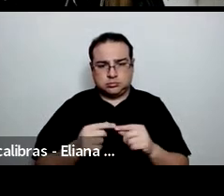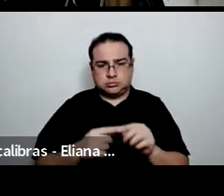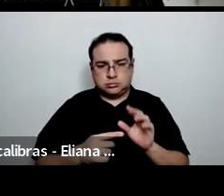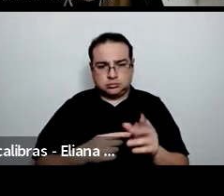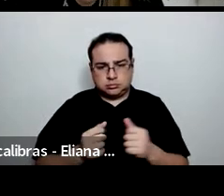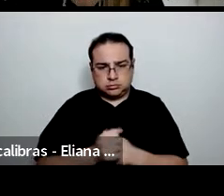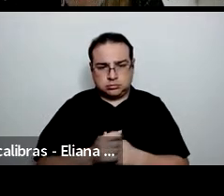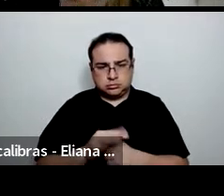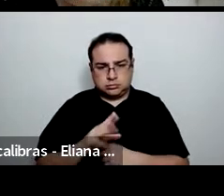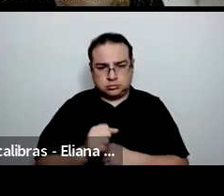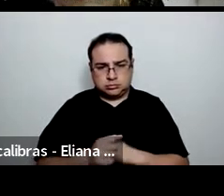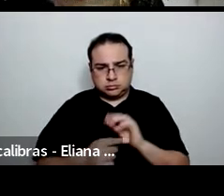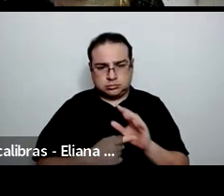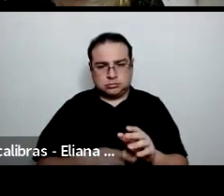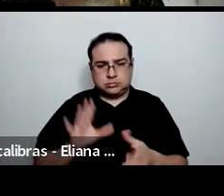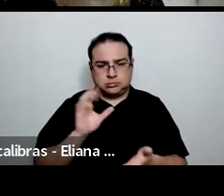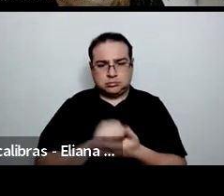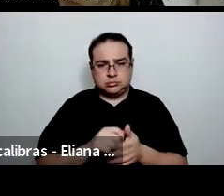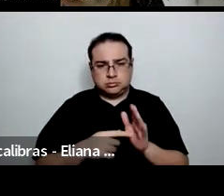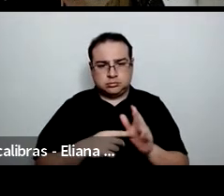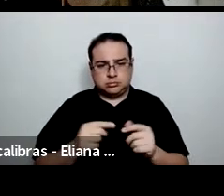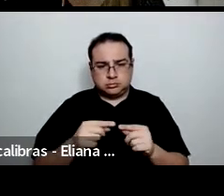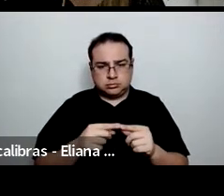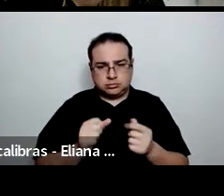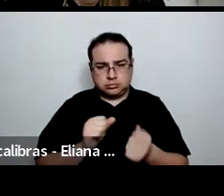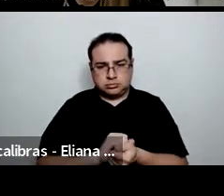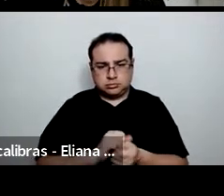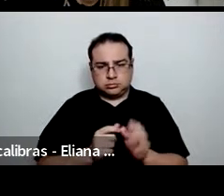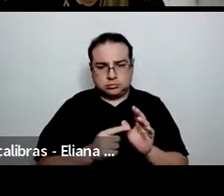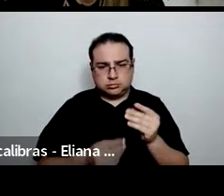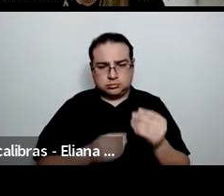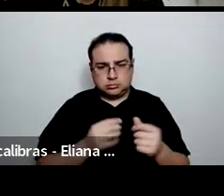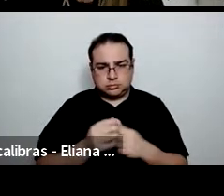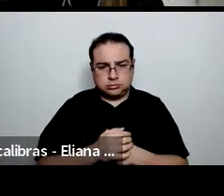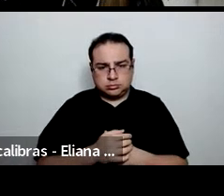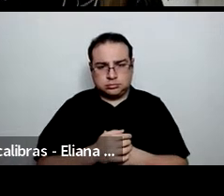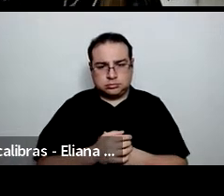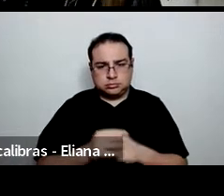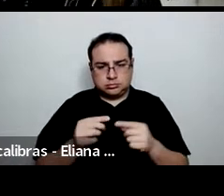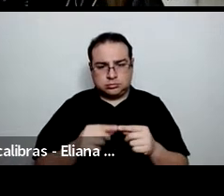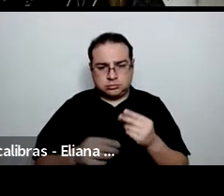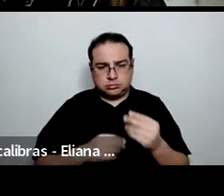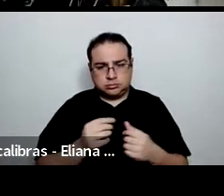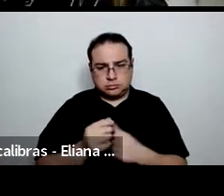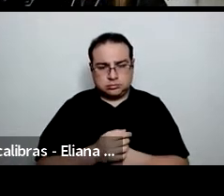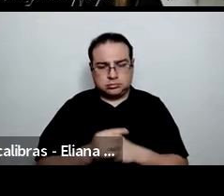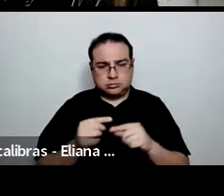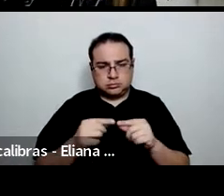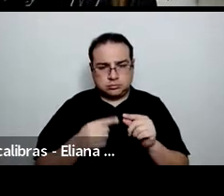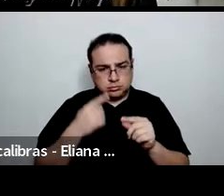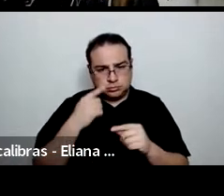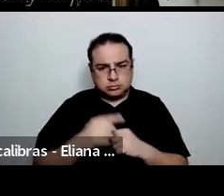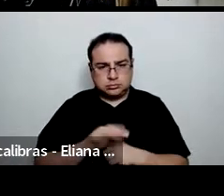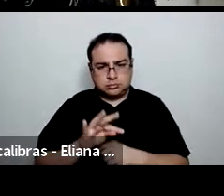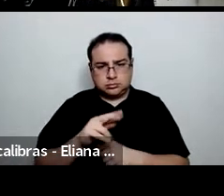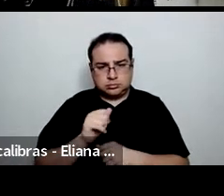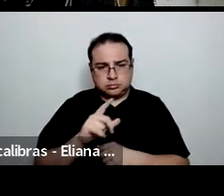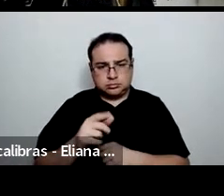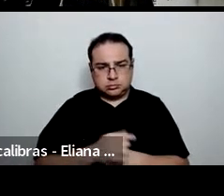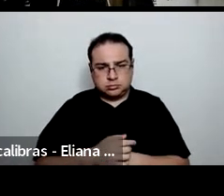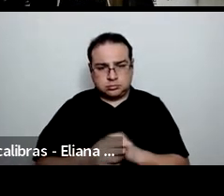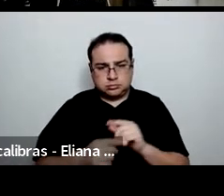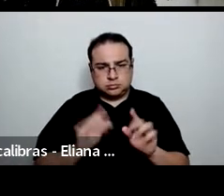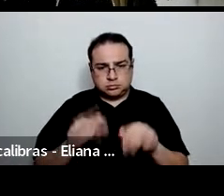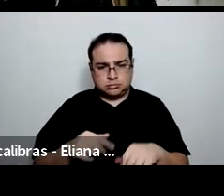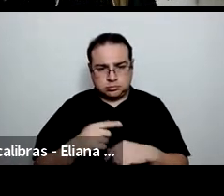apresentação das contas de campanha do cadastro Eleitoral do interessado afastando-se opte a obtenção da certidão de quitação eleitoral para